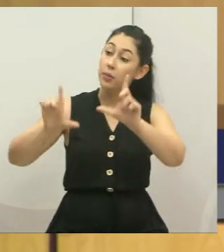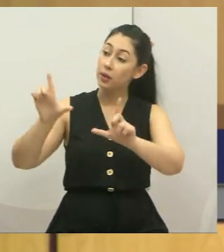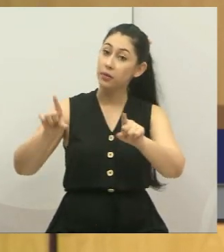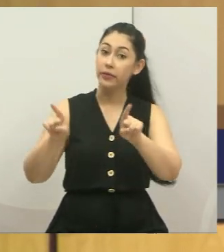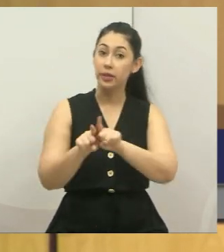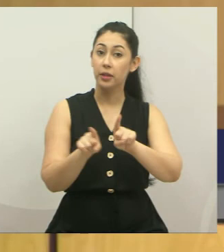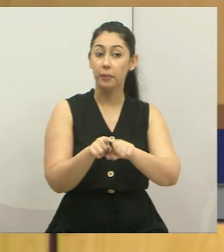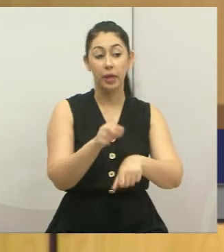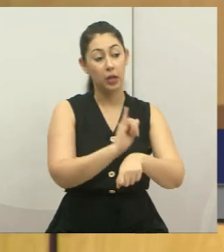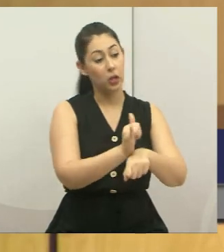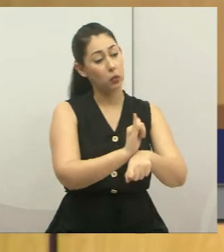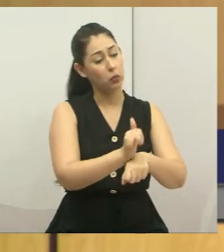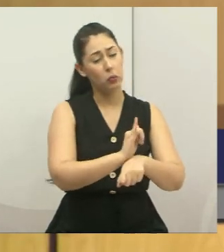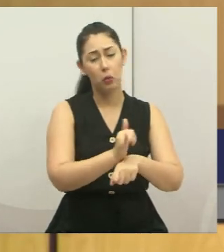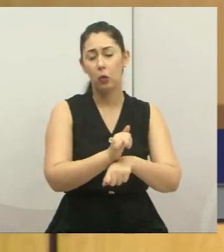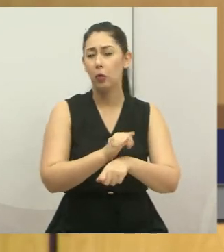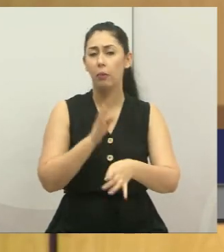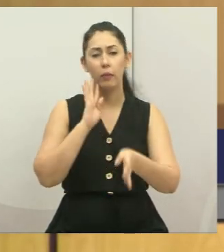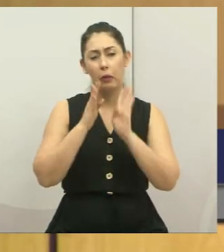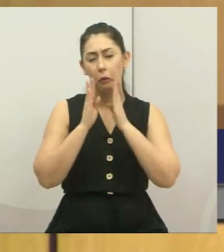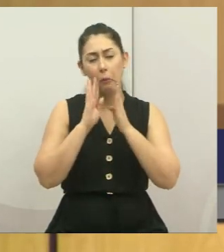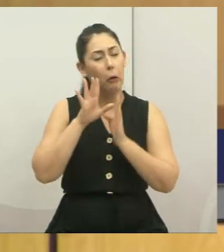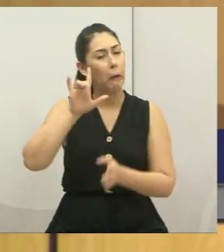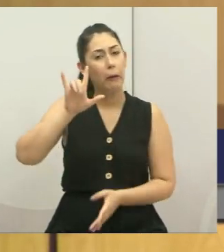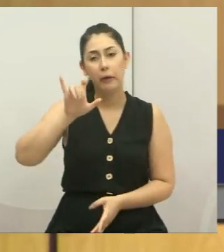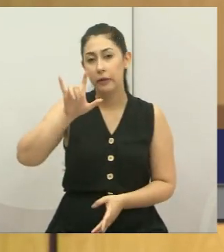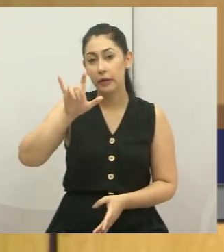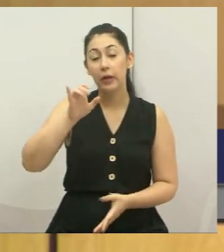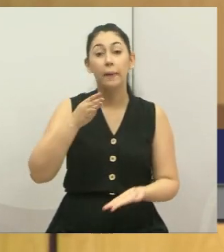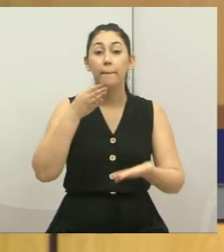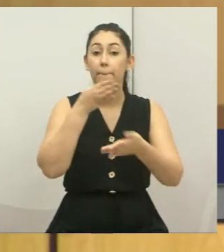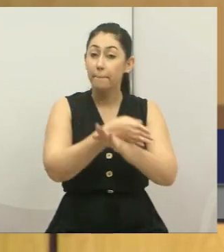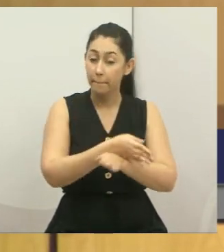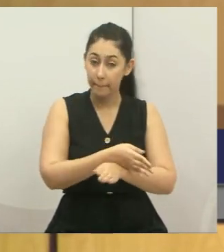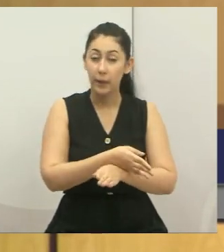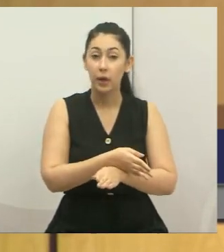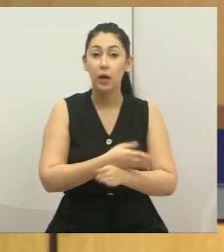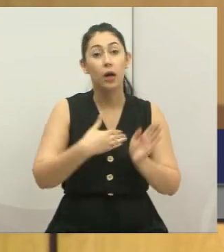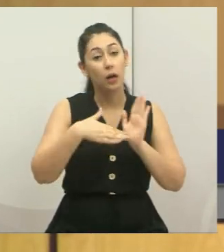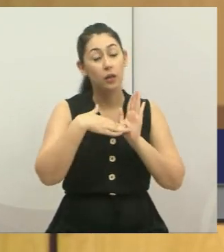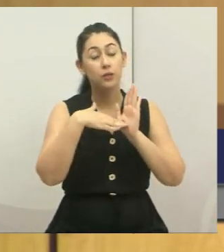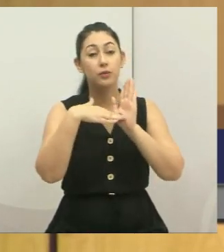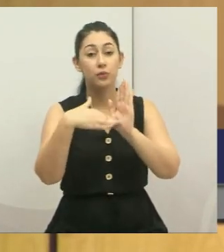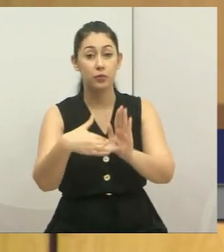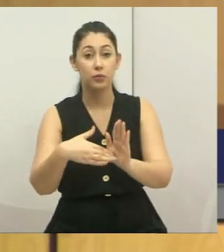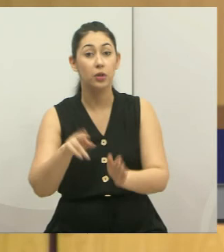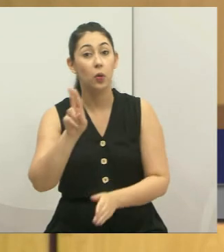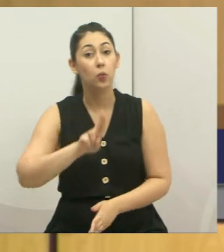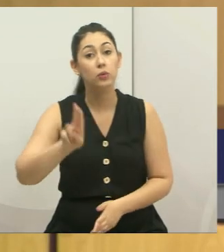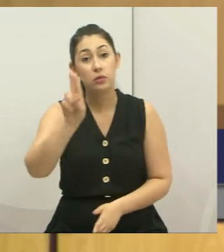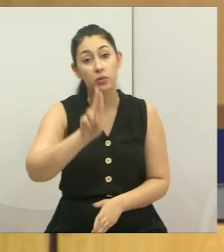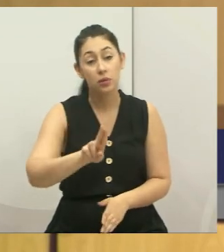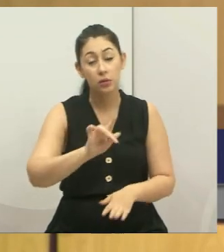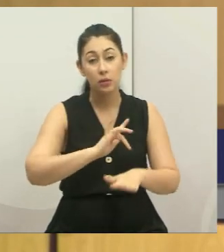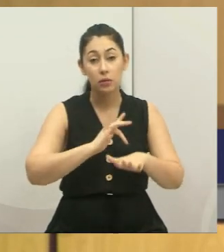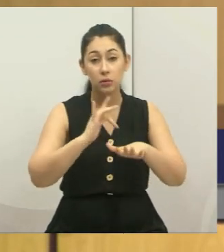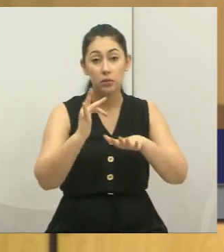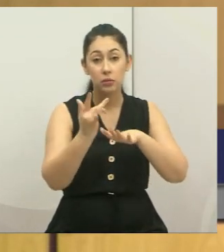pelo YouTube, Facebook, Instagram, e que participem, contribuam através